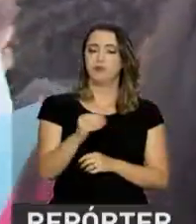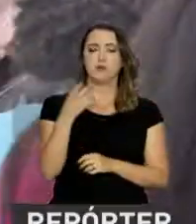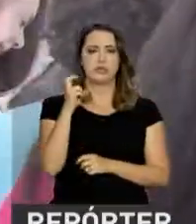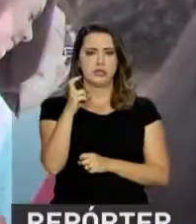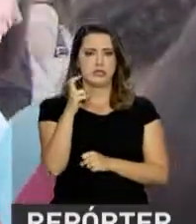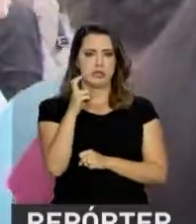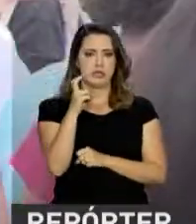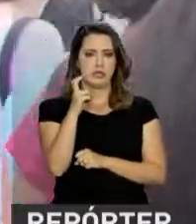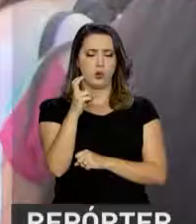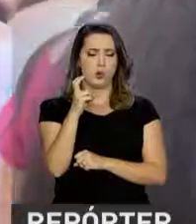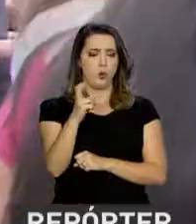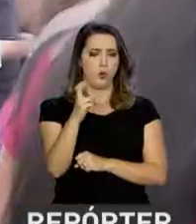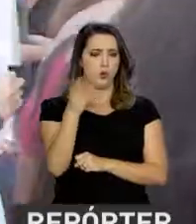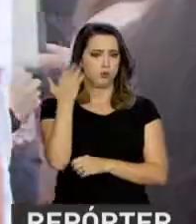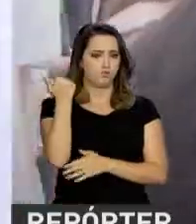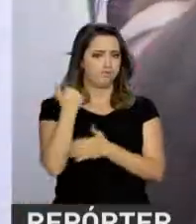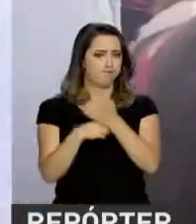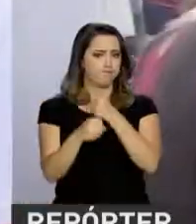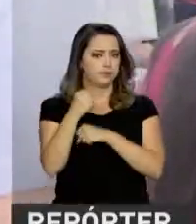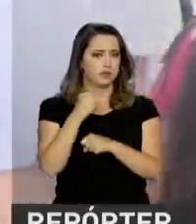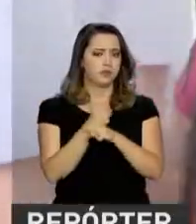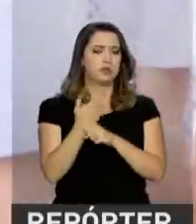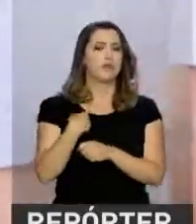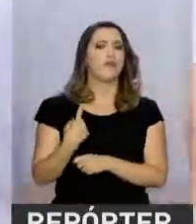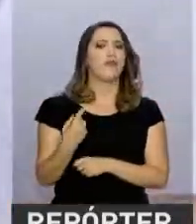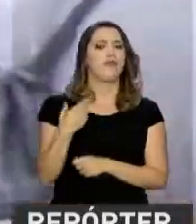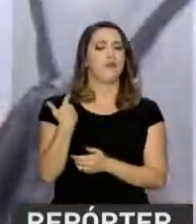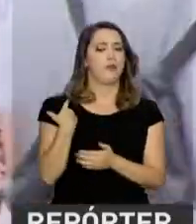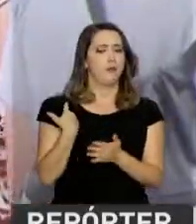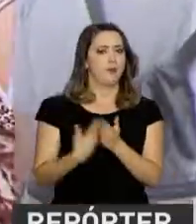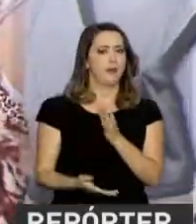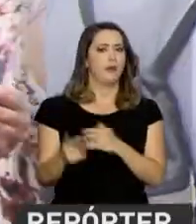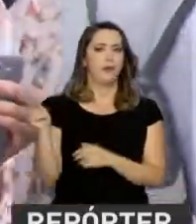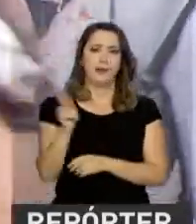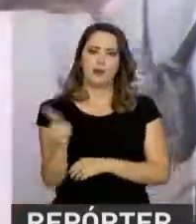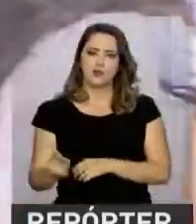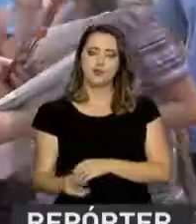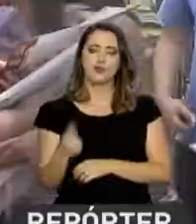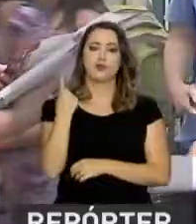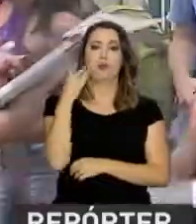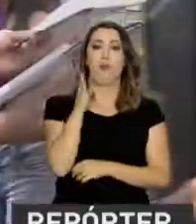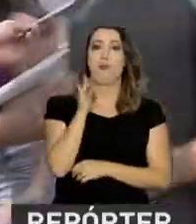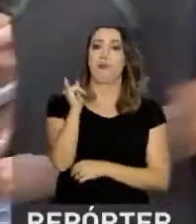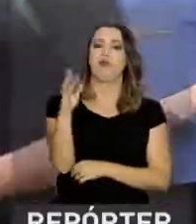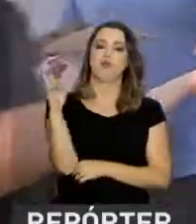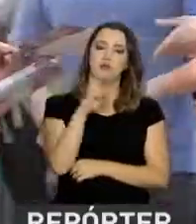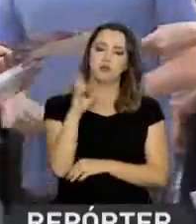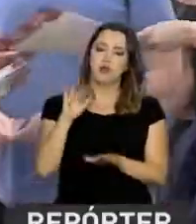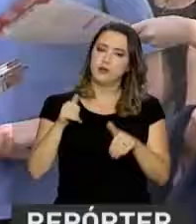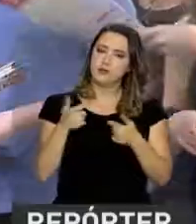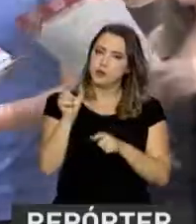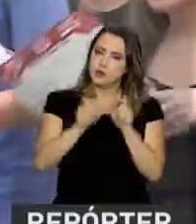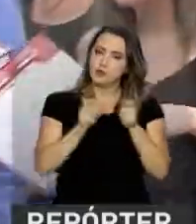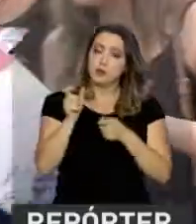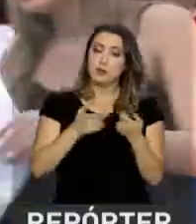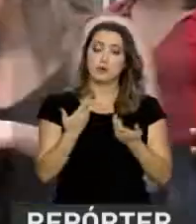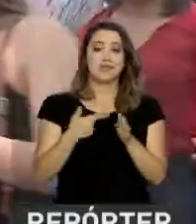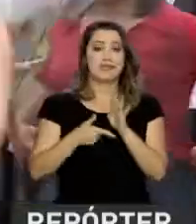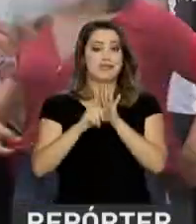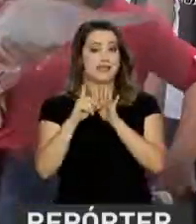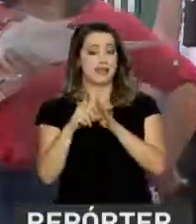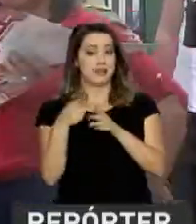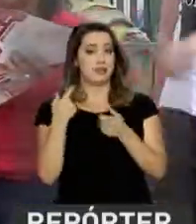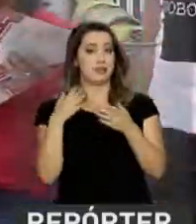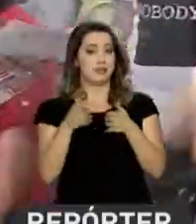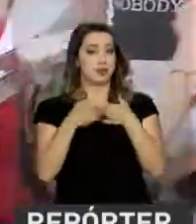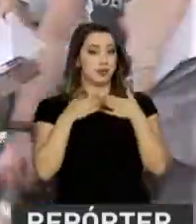foi registrado um prejuízo de quase R$ 1 bilhão por causa da ausência nos exames. Por isso, os alunos que pediram isenção do